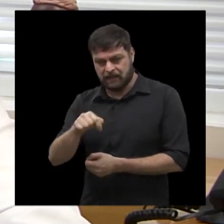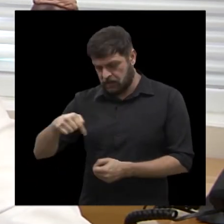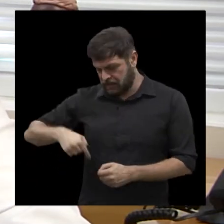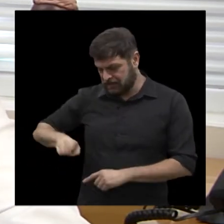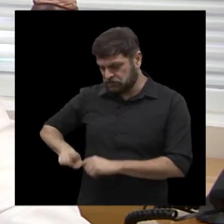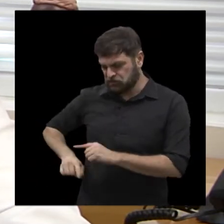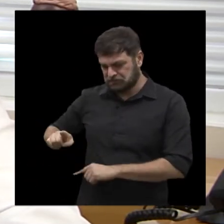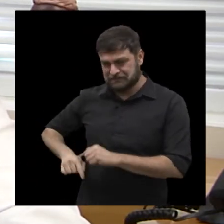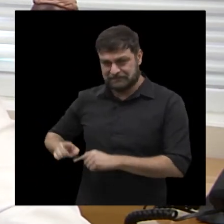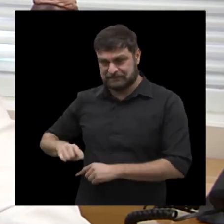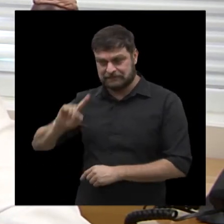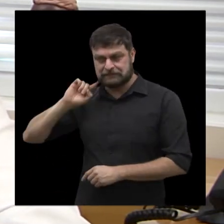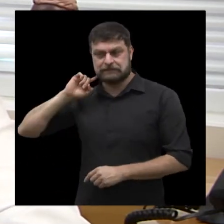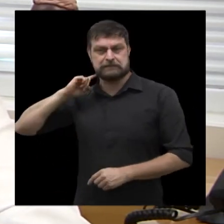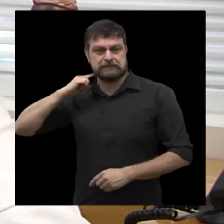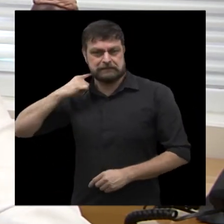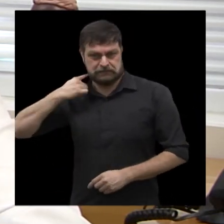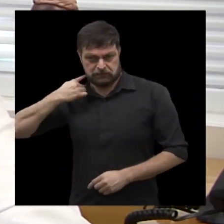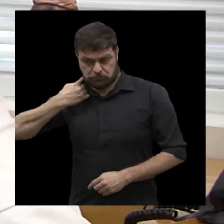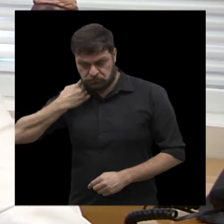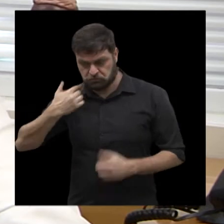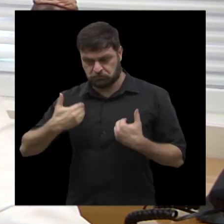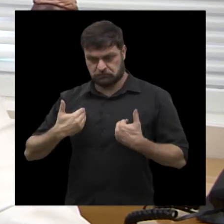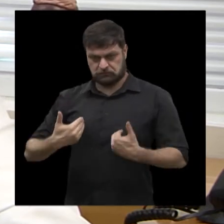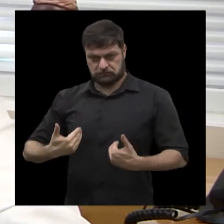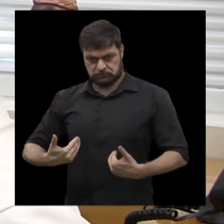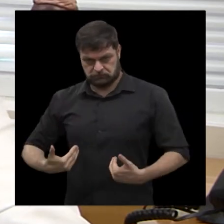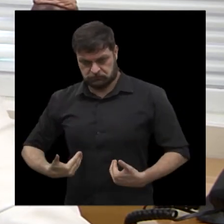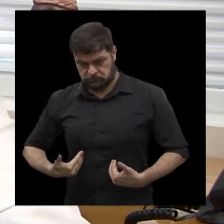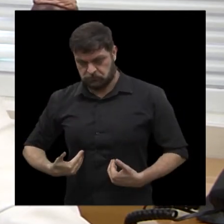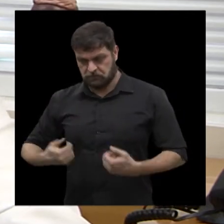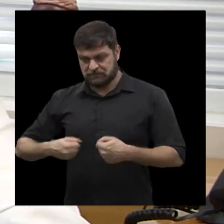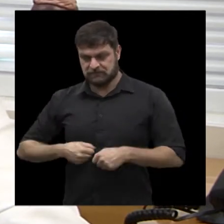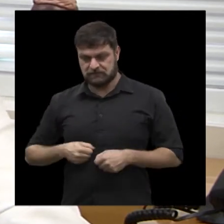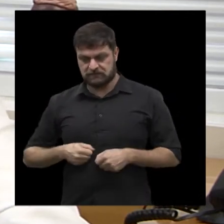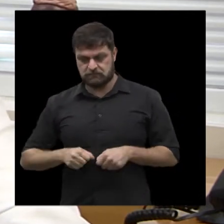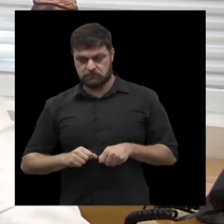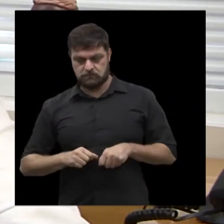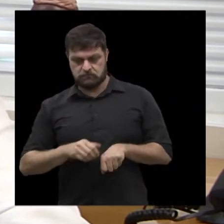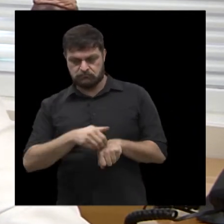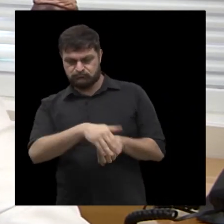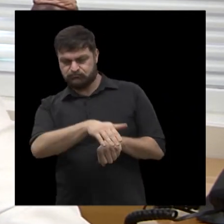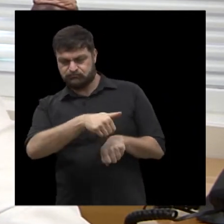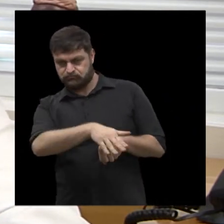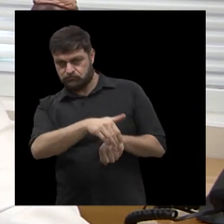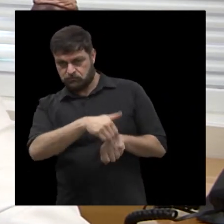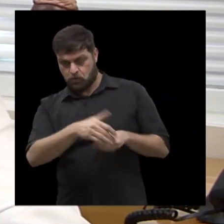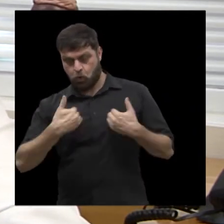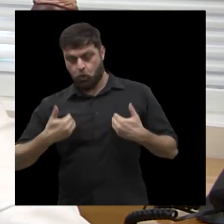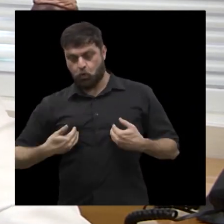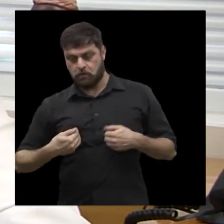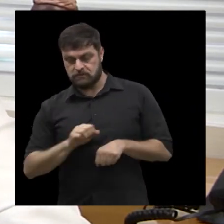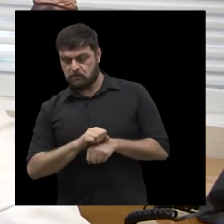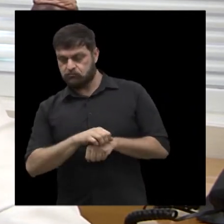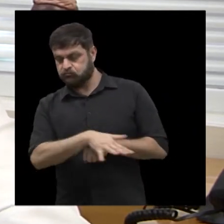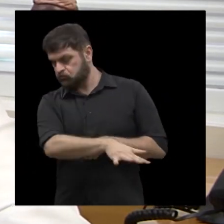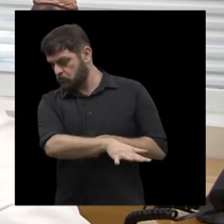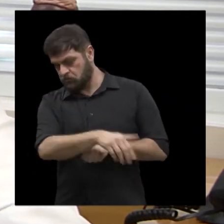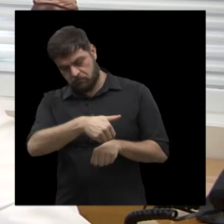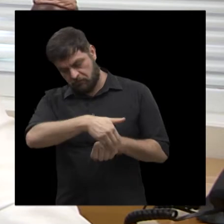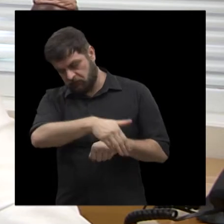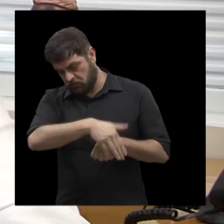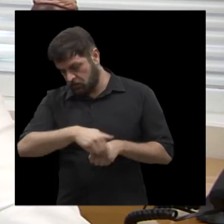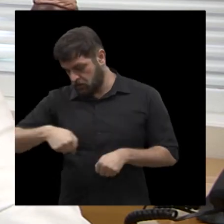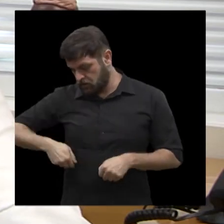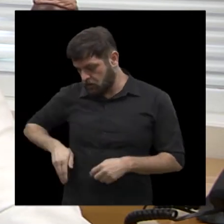substâncias tóxicas que o organismo, vamos dizer, é o resto da digestão celular do organismo. Já falou sobre isso. Que o